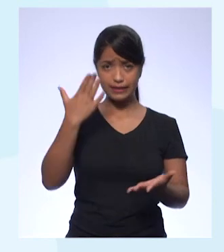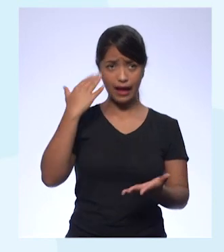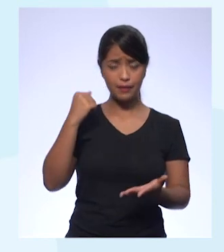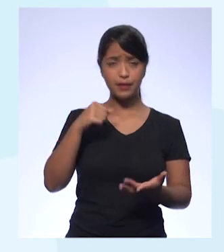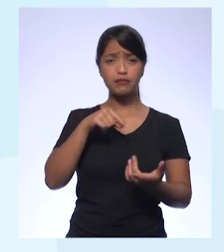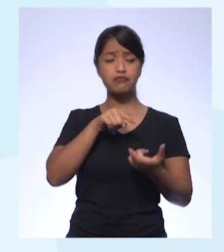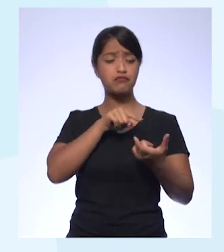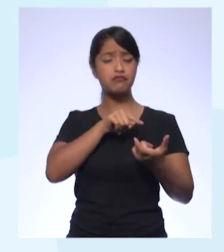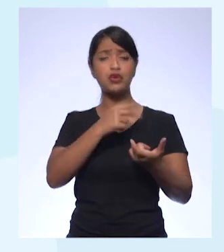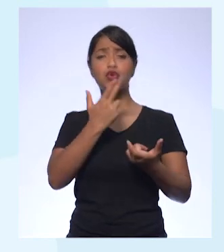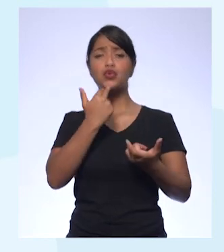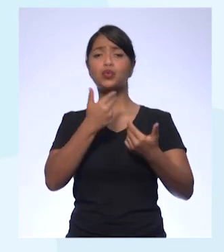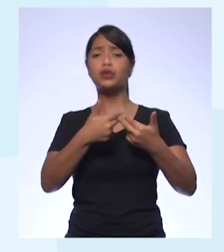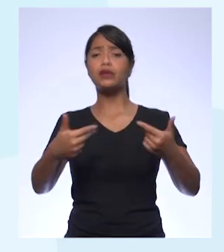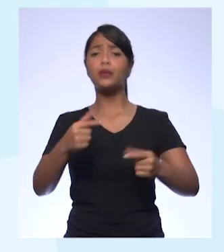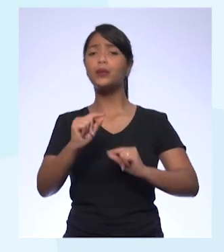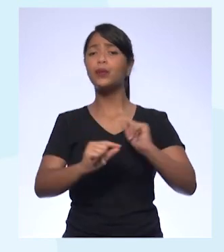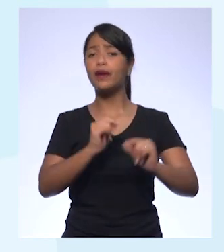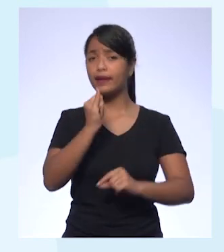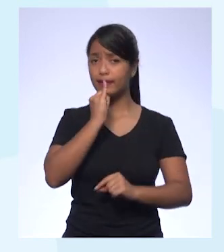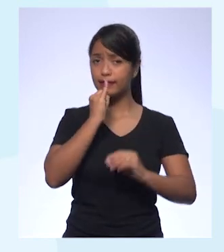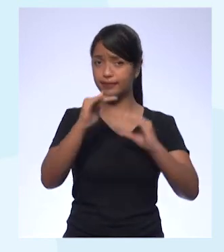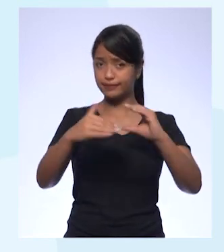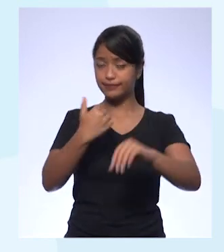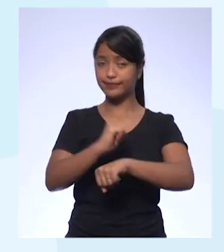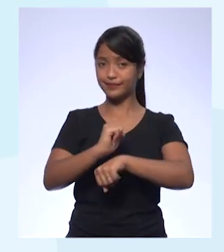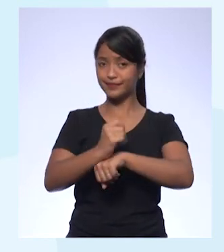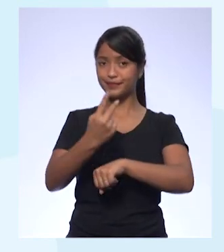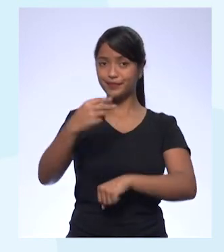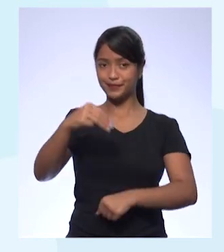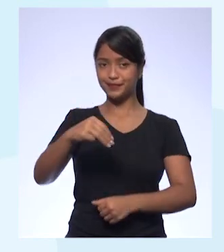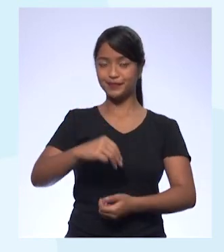um exemplo de nutriente, tá bom? 2 minutinhos também.